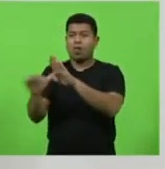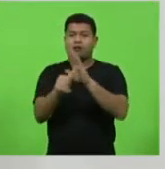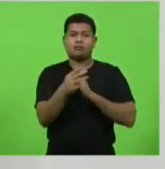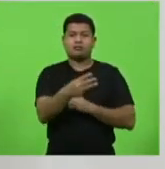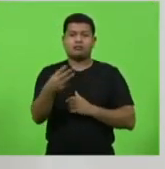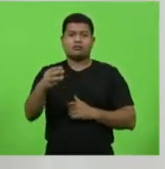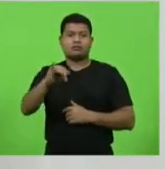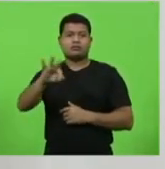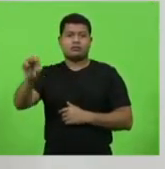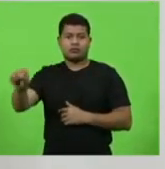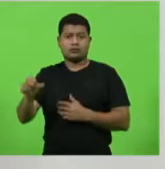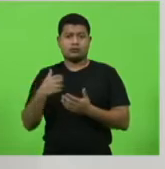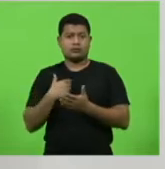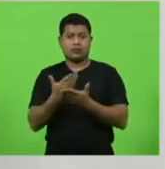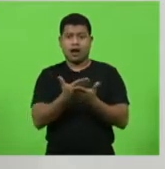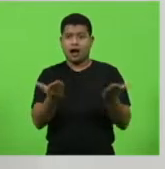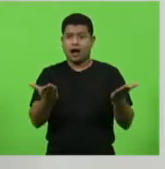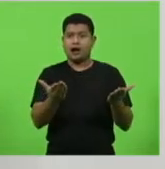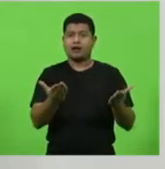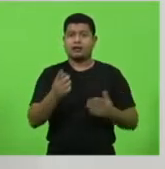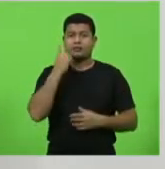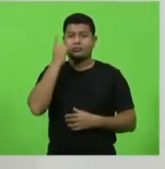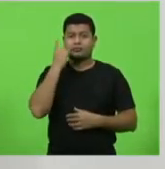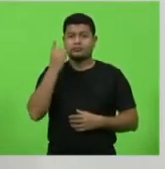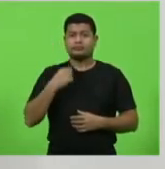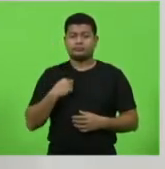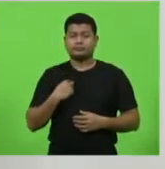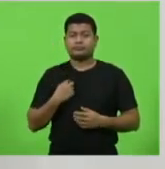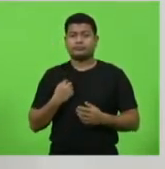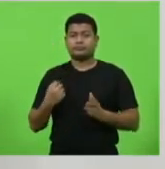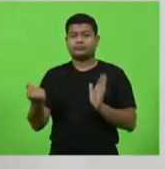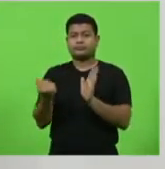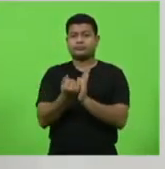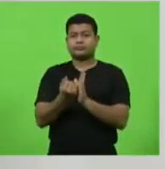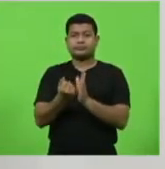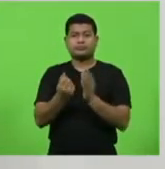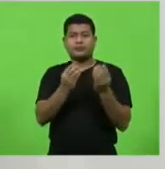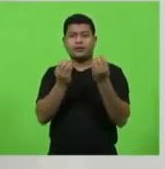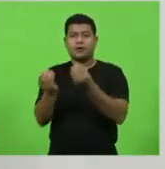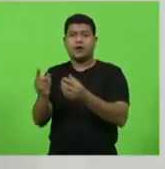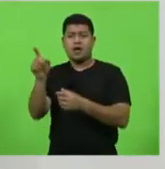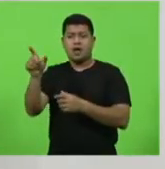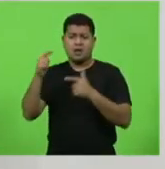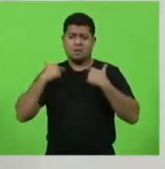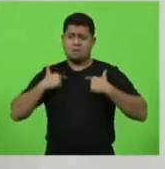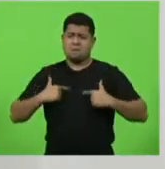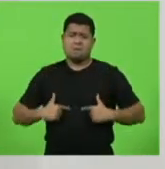parte dos deputados aqui deram a certidão de santidade dele,